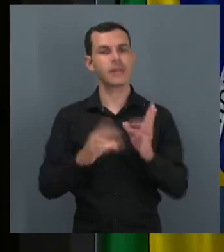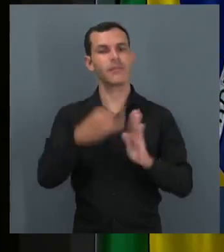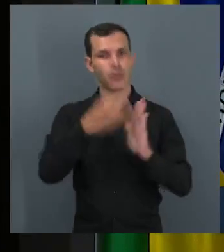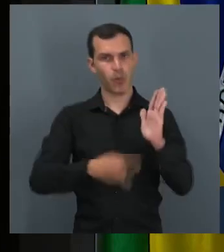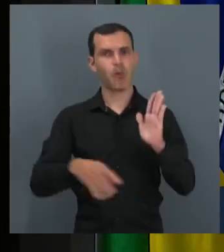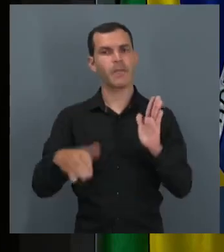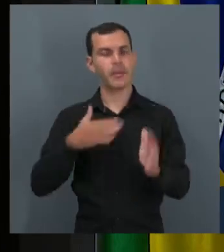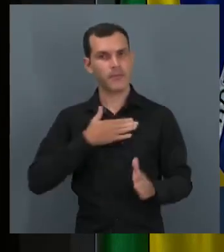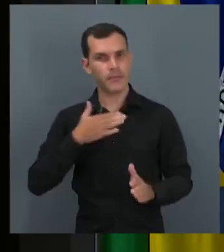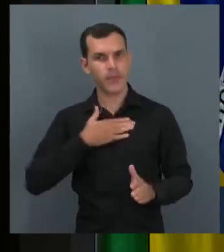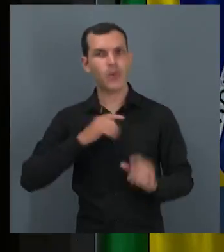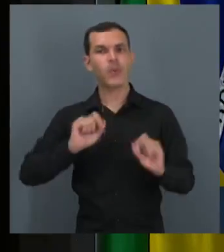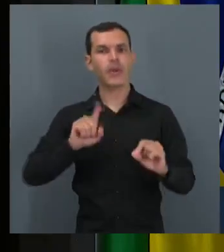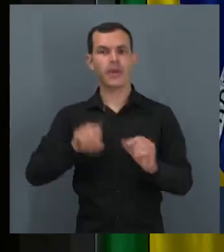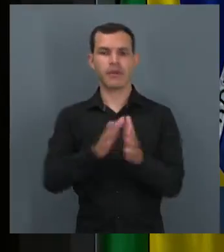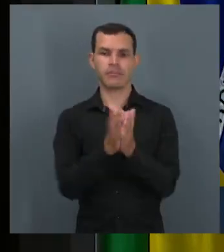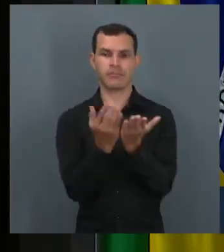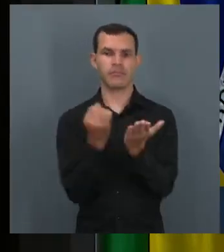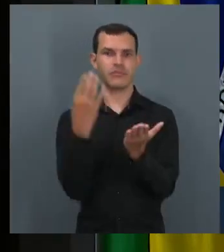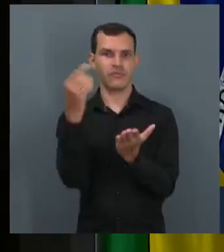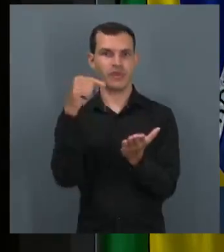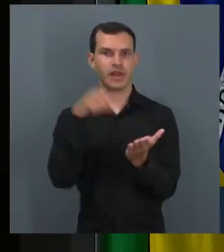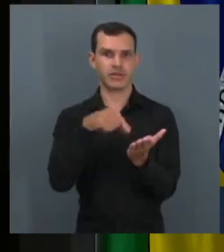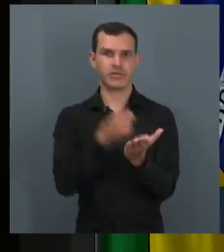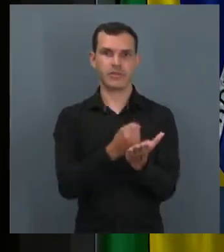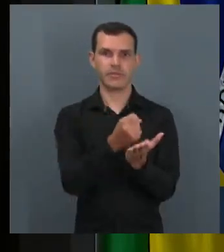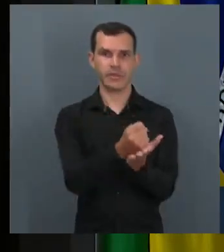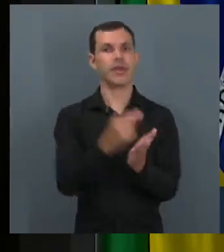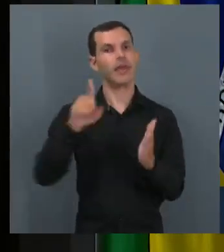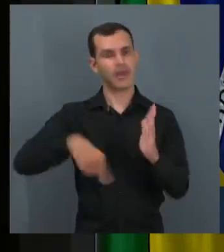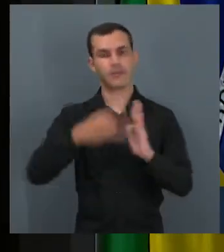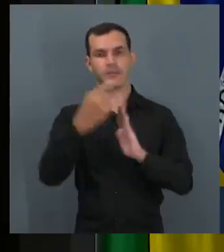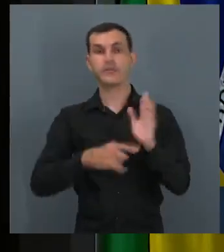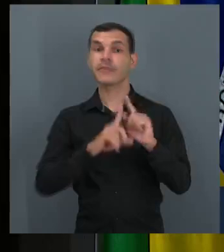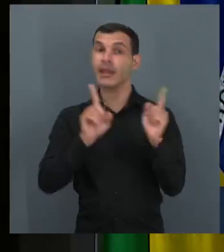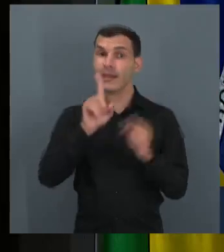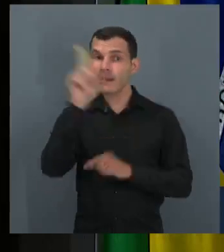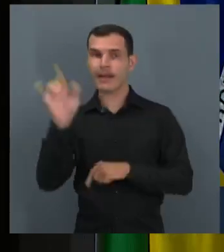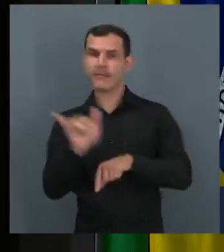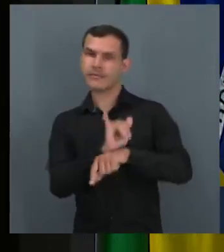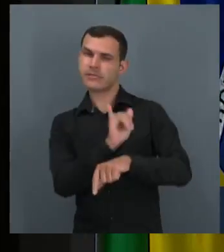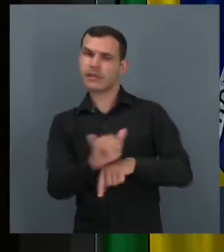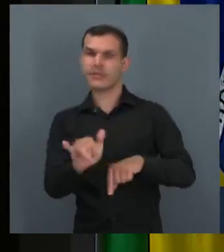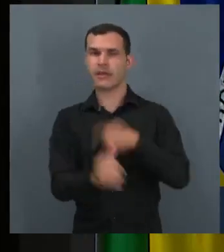é o documento, né? Mas lá criaram essa jogada aí para,